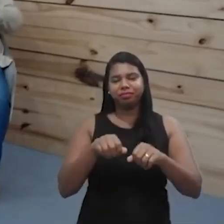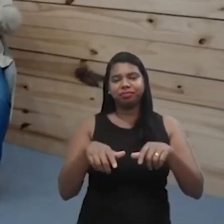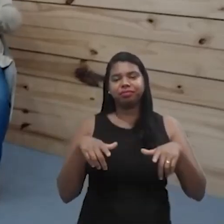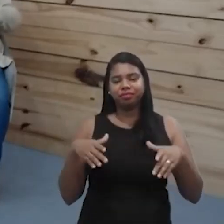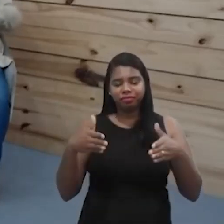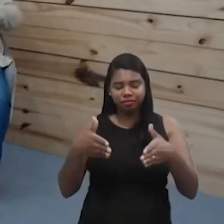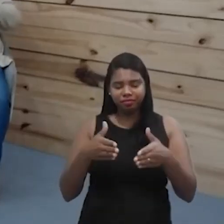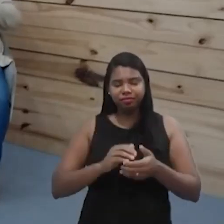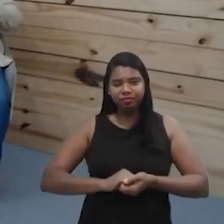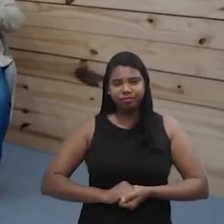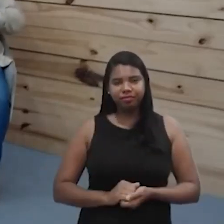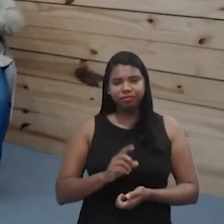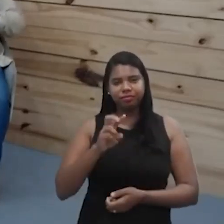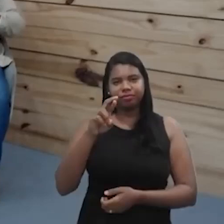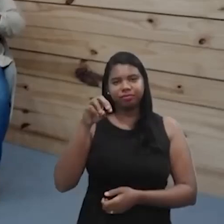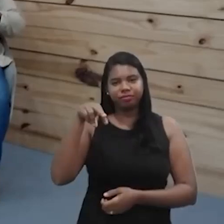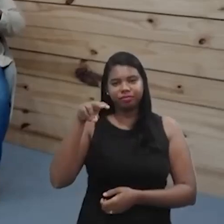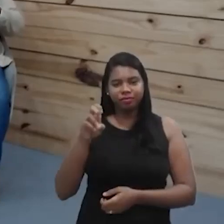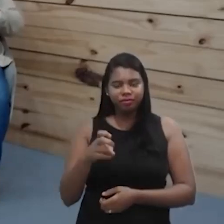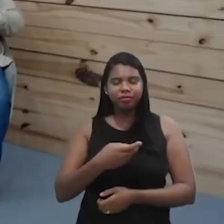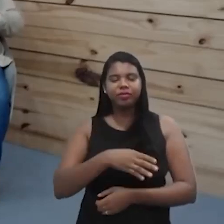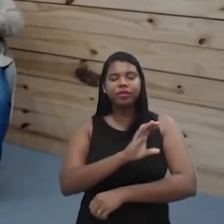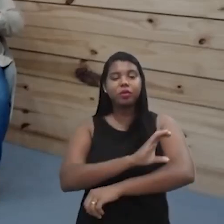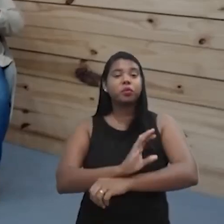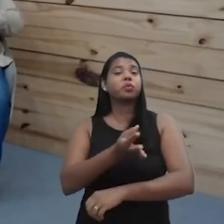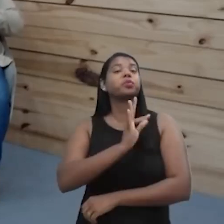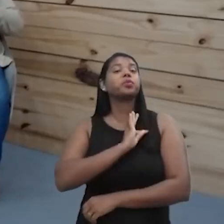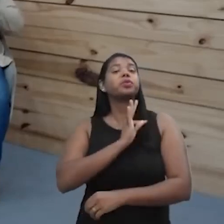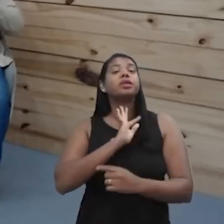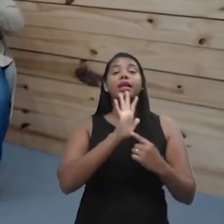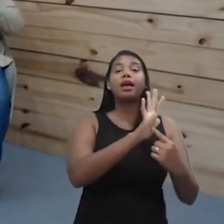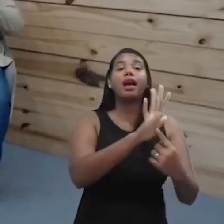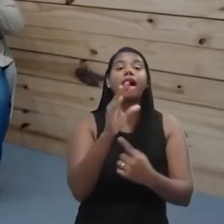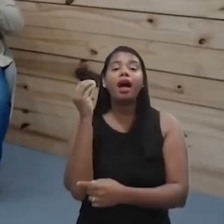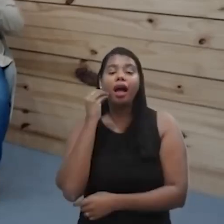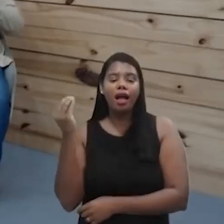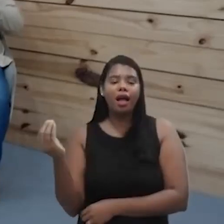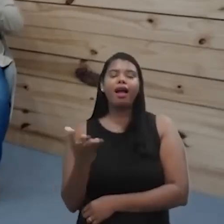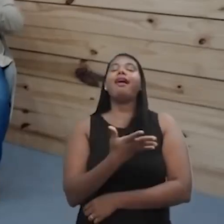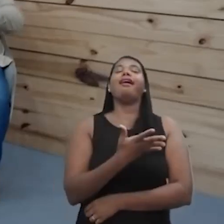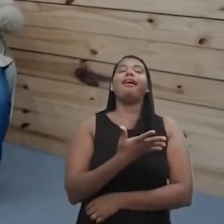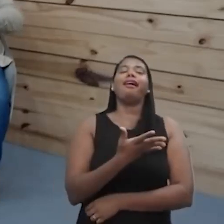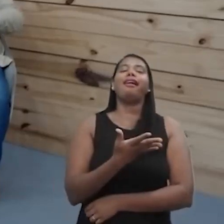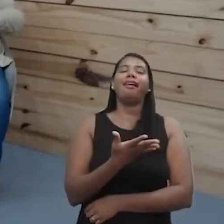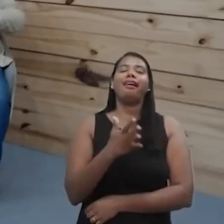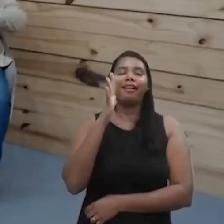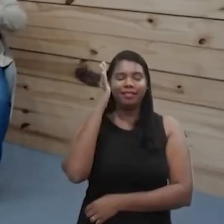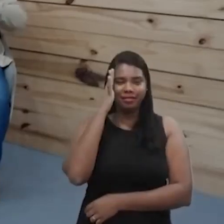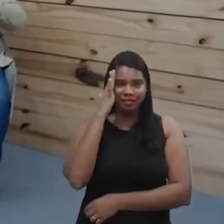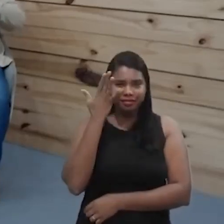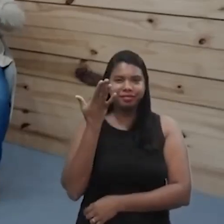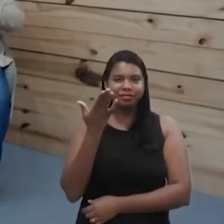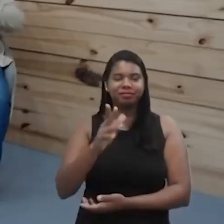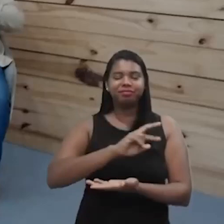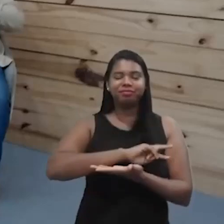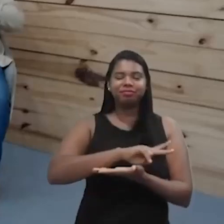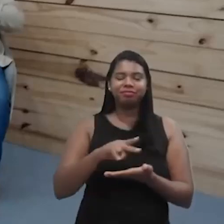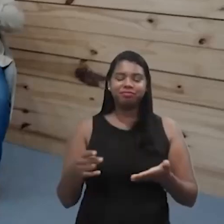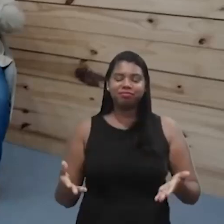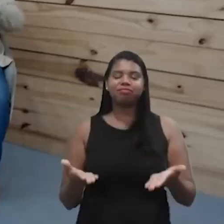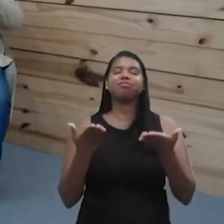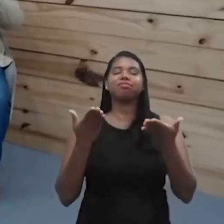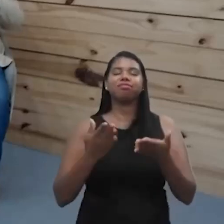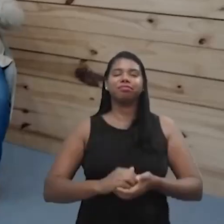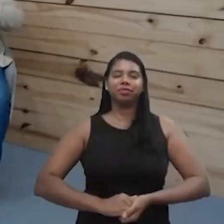mais direcionada. E aí os cursos técnicos, eles vêm justamente para dar, digamos assim, um